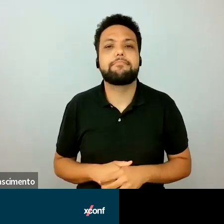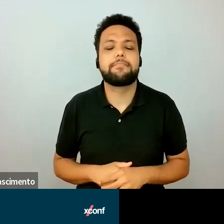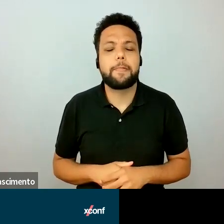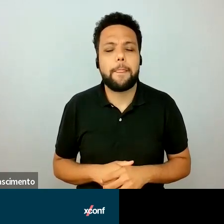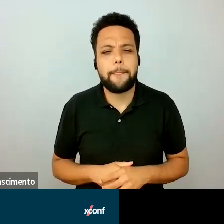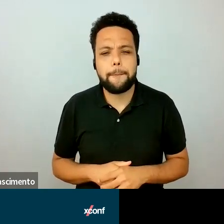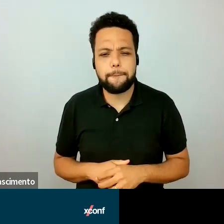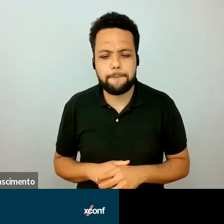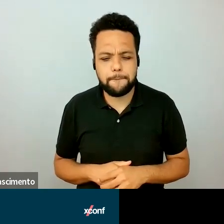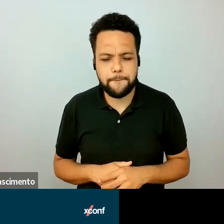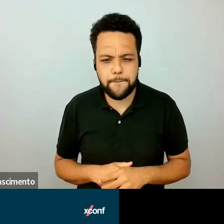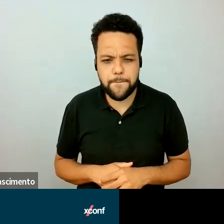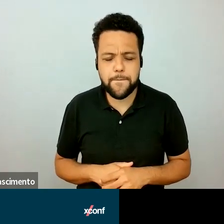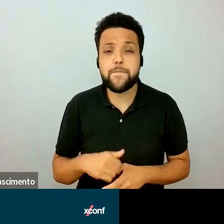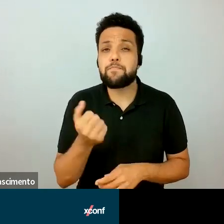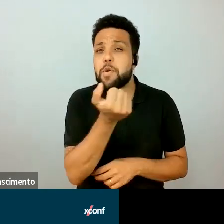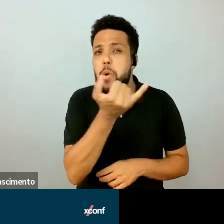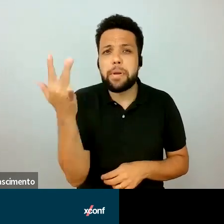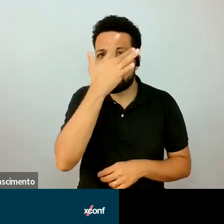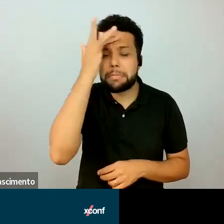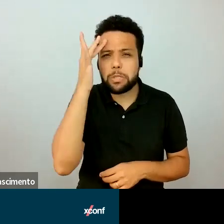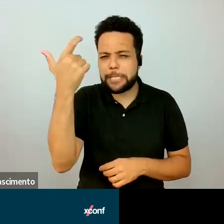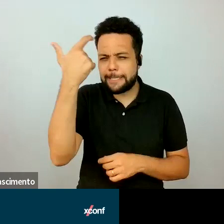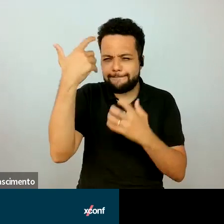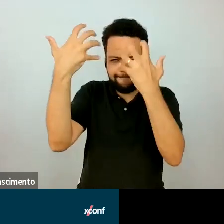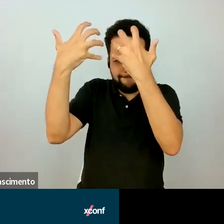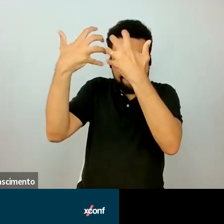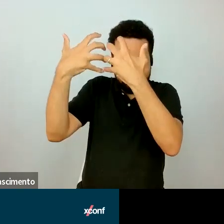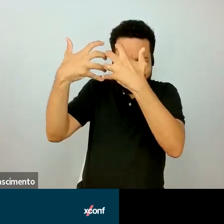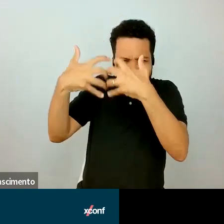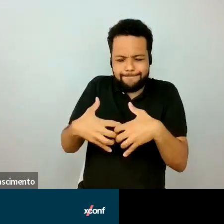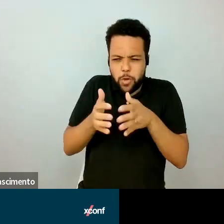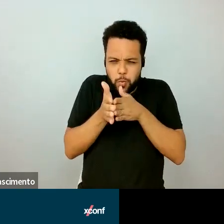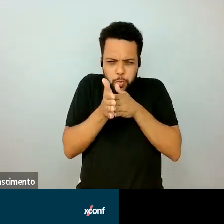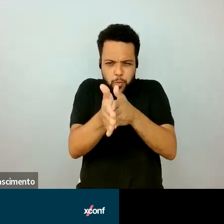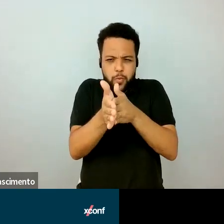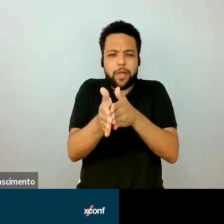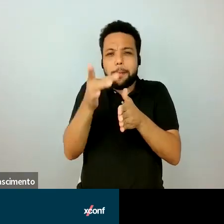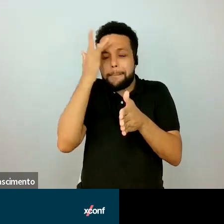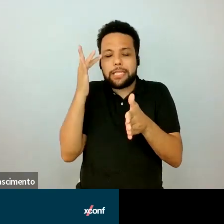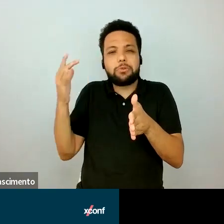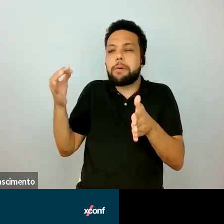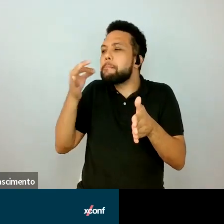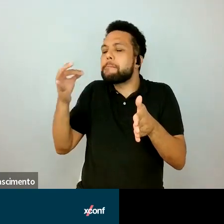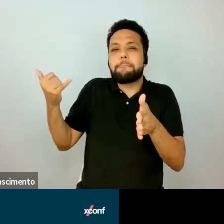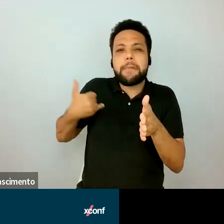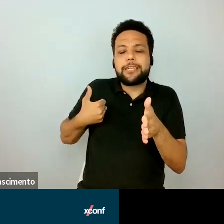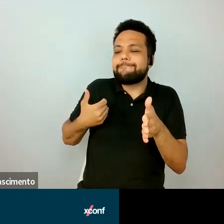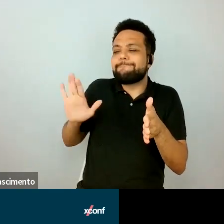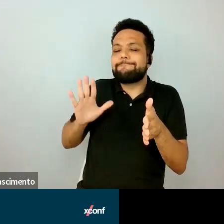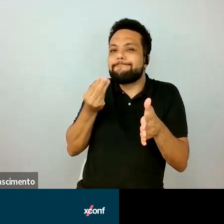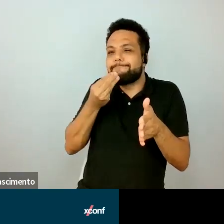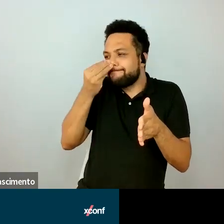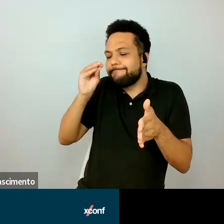que criam uma linha de raciocínio, não abrem mão disso e não escutam o par. Como contornar situações assim? Principalmente quando